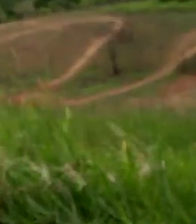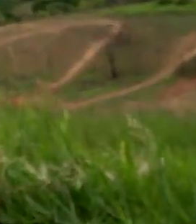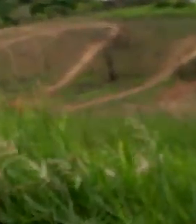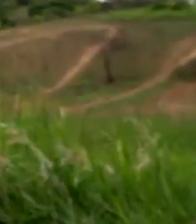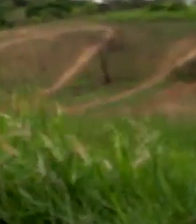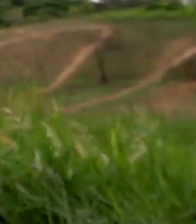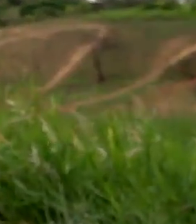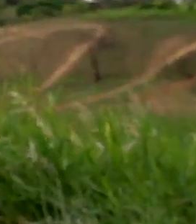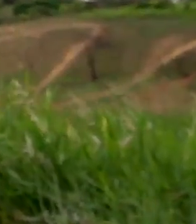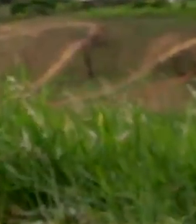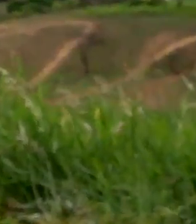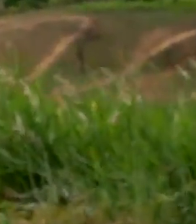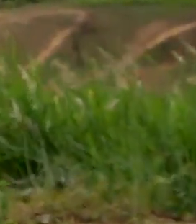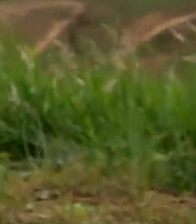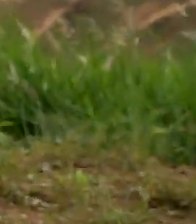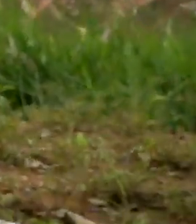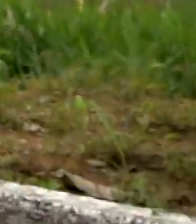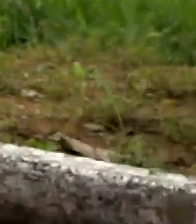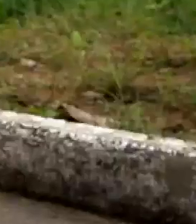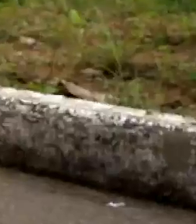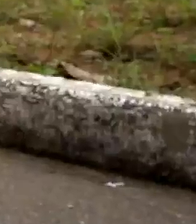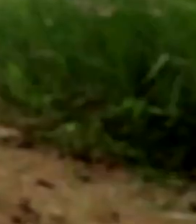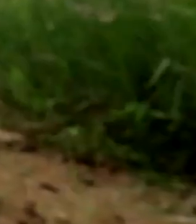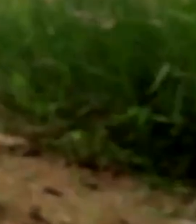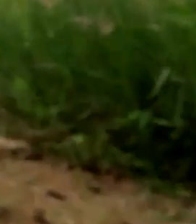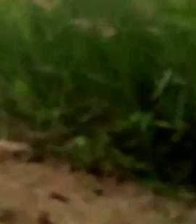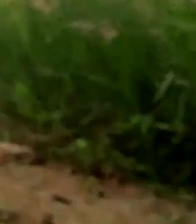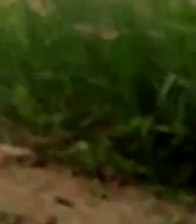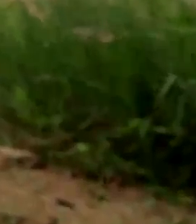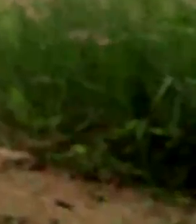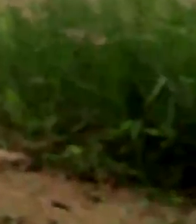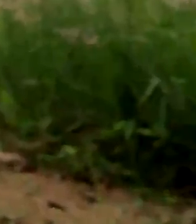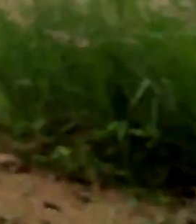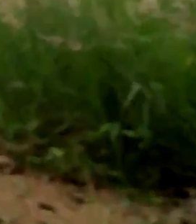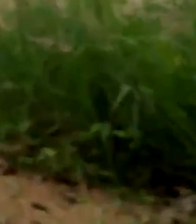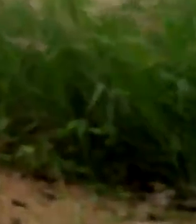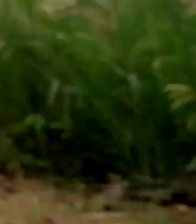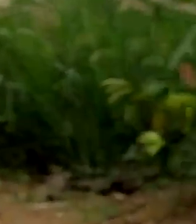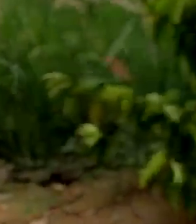na cor cinza e short preto, Kátia alonga os braços na beira da rua.